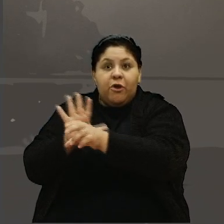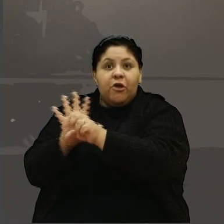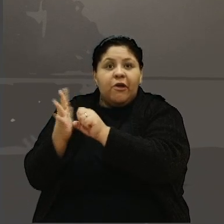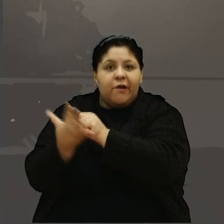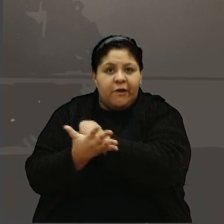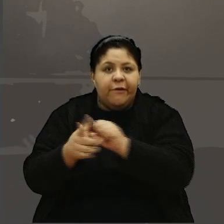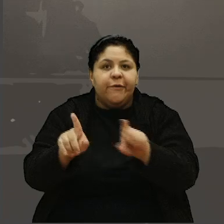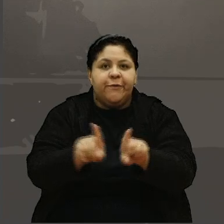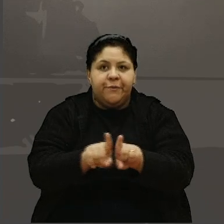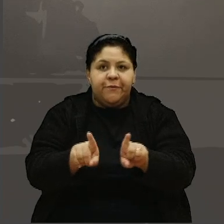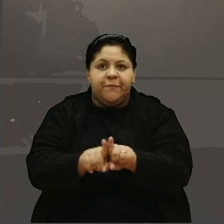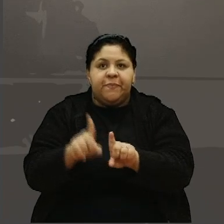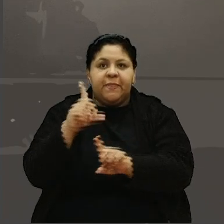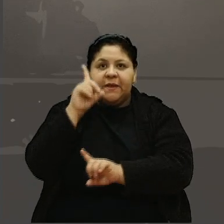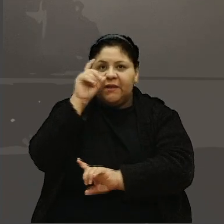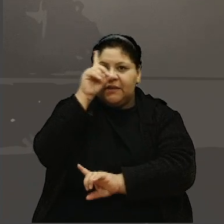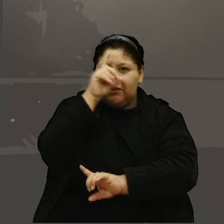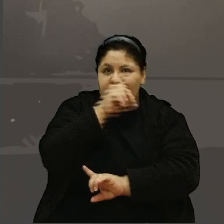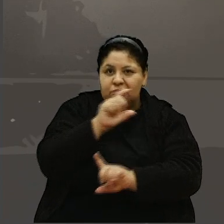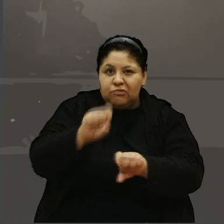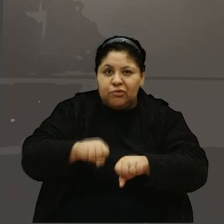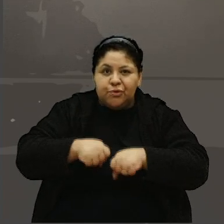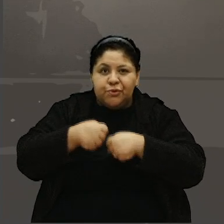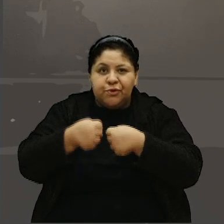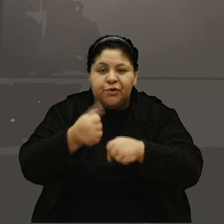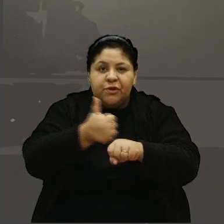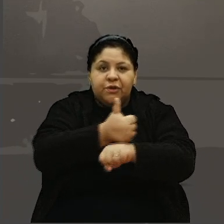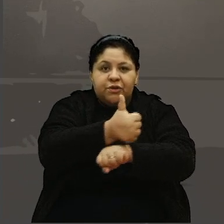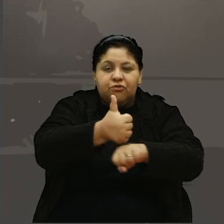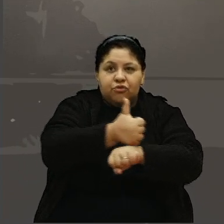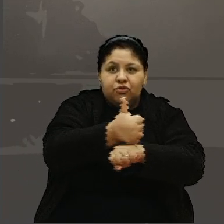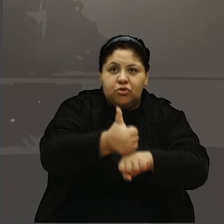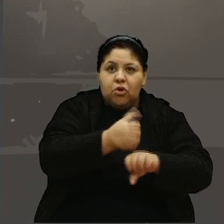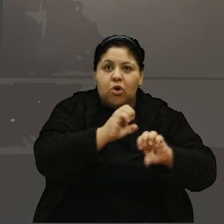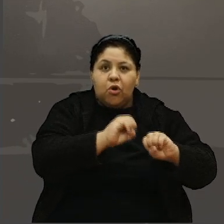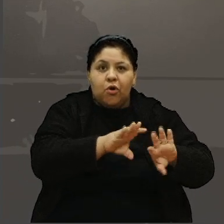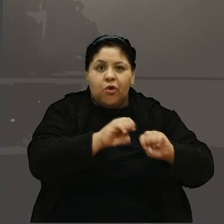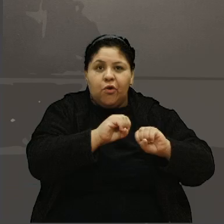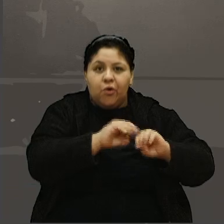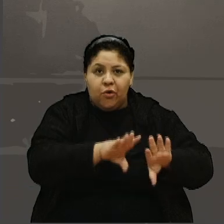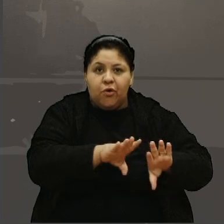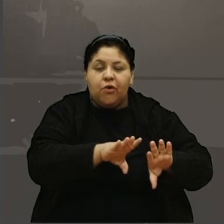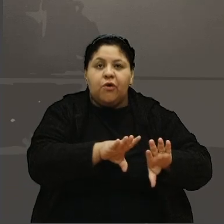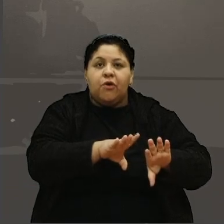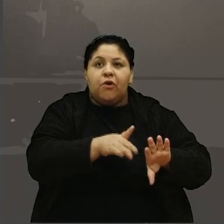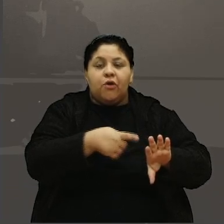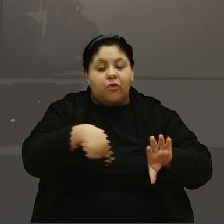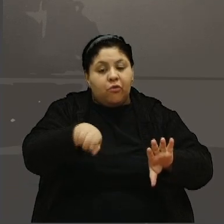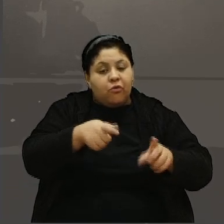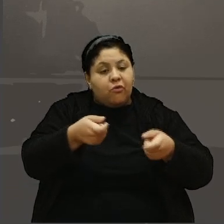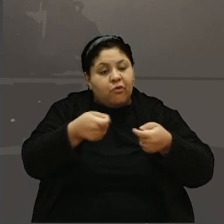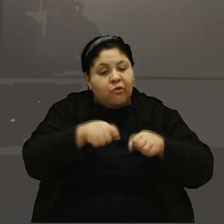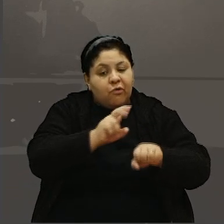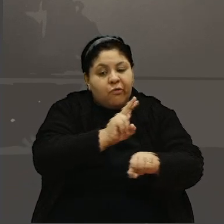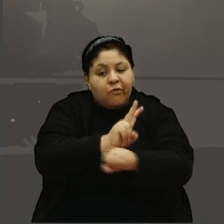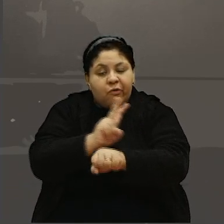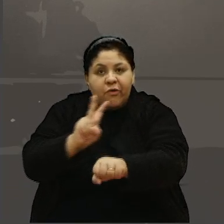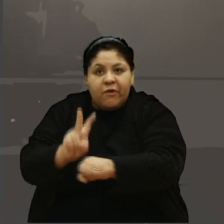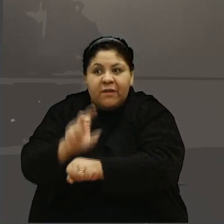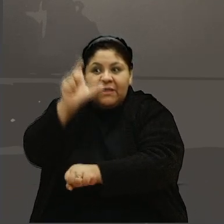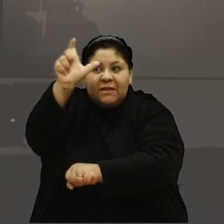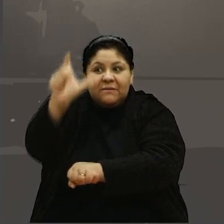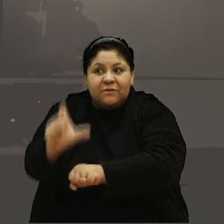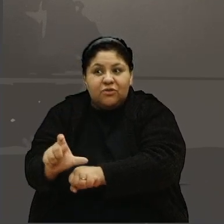e também com as dificuldades que enfrentam os profissionais da educação hoje, mais do que nunca nós precisamos cuidar de quem cuida